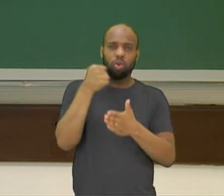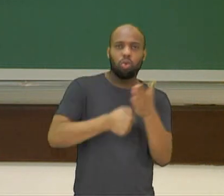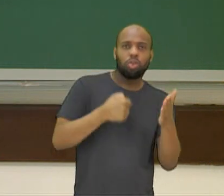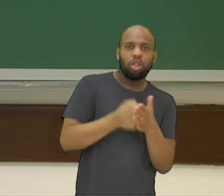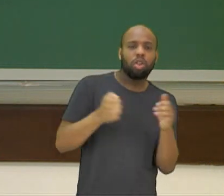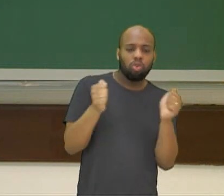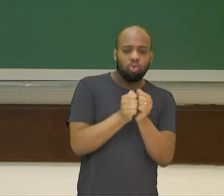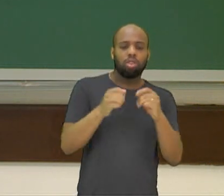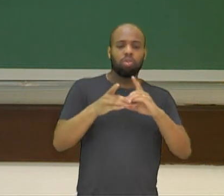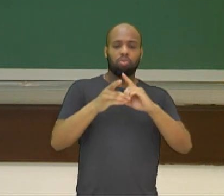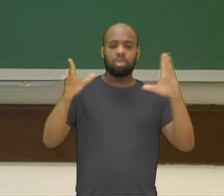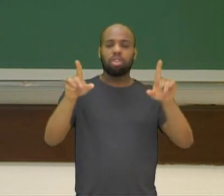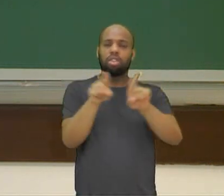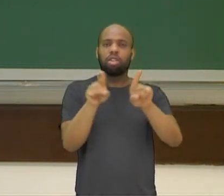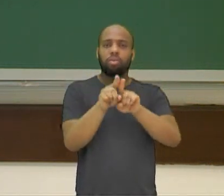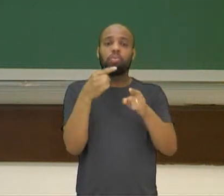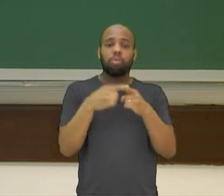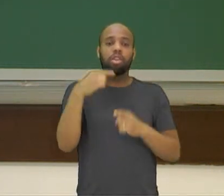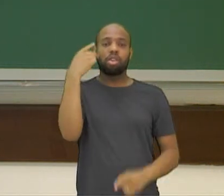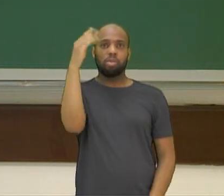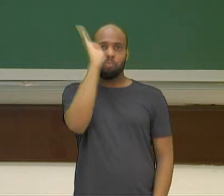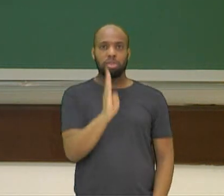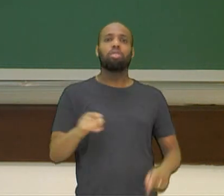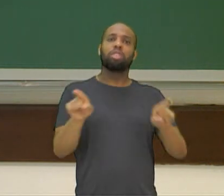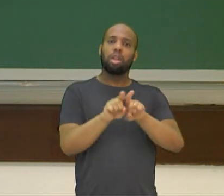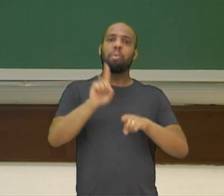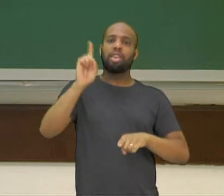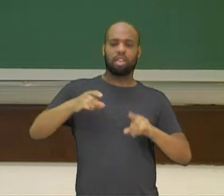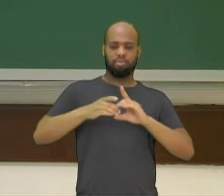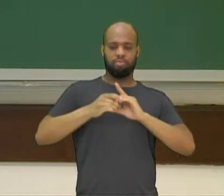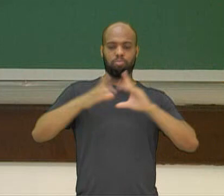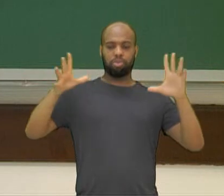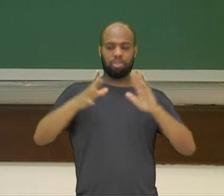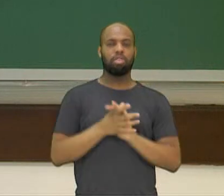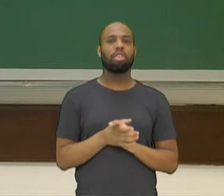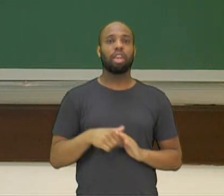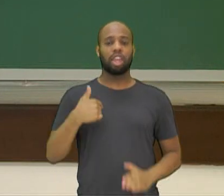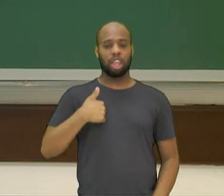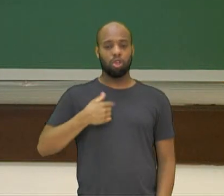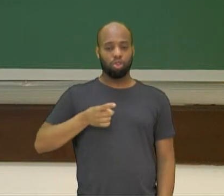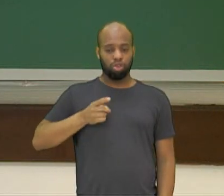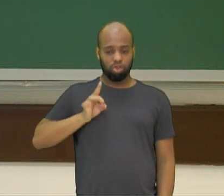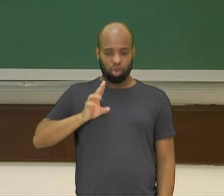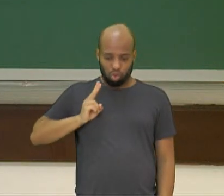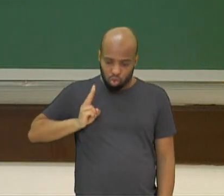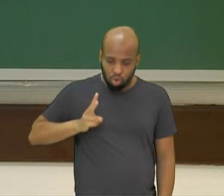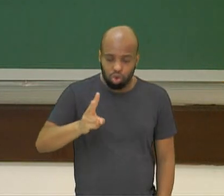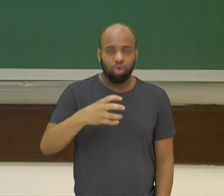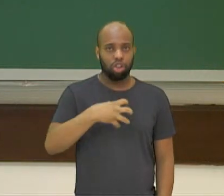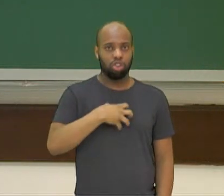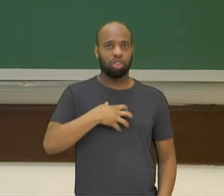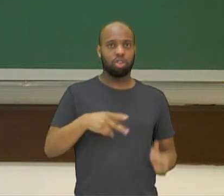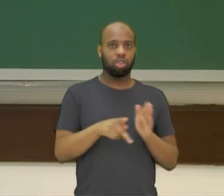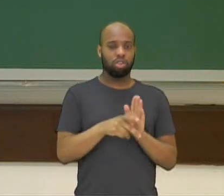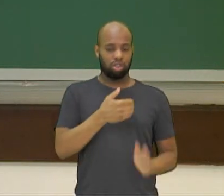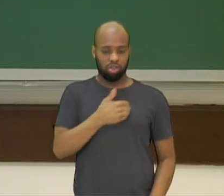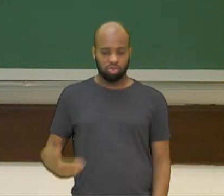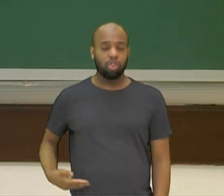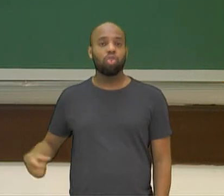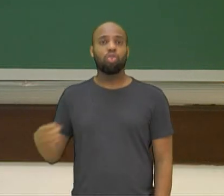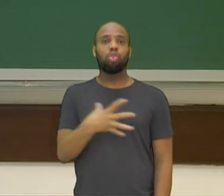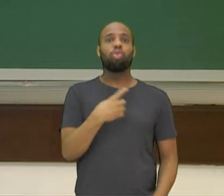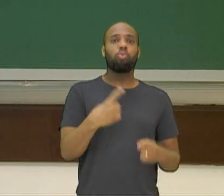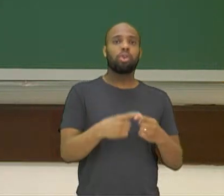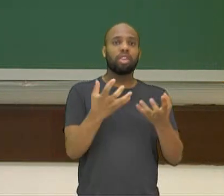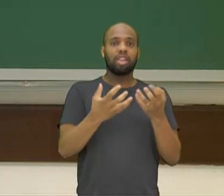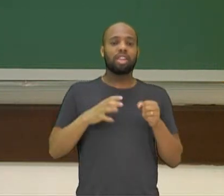lados das democracias porque o Brasil também é uma democracia. E eu só fiquei nesse regime de Estado Novo para manter